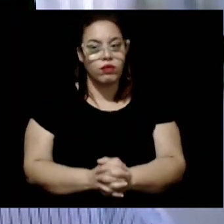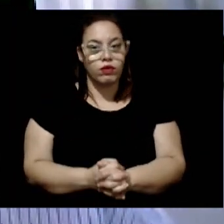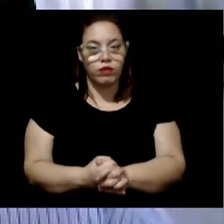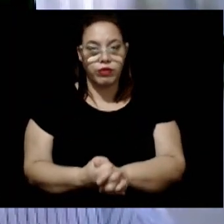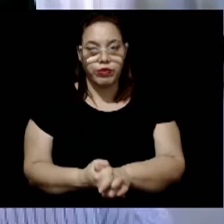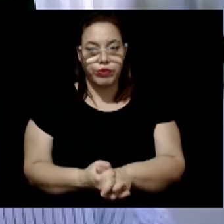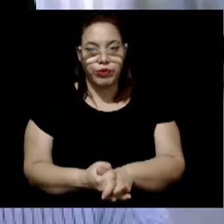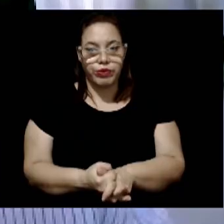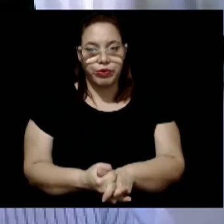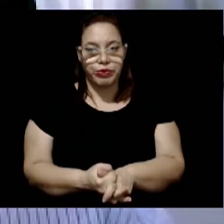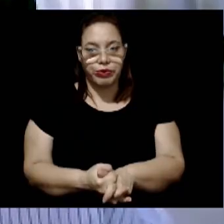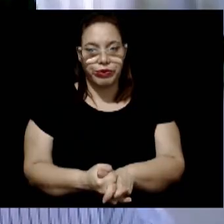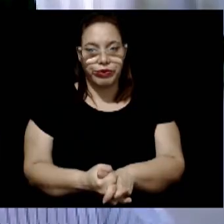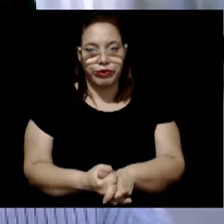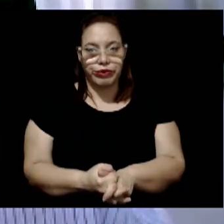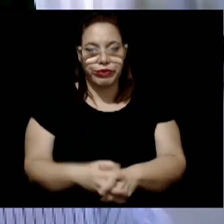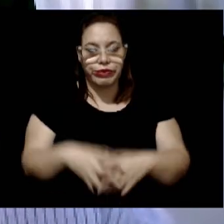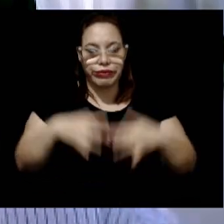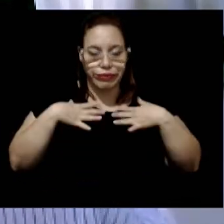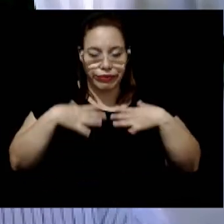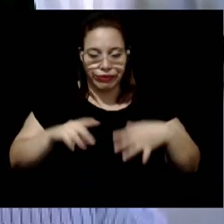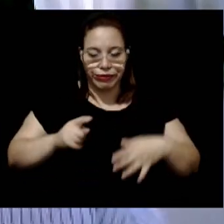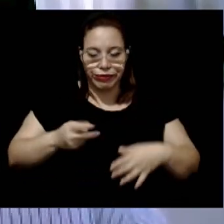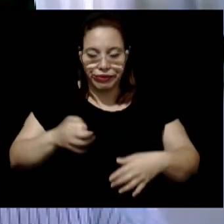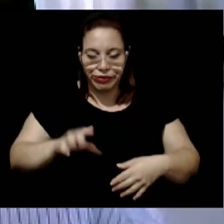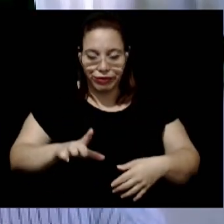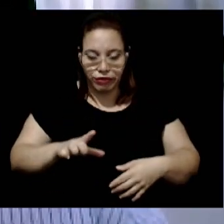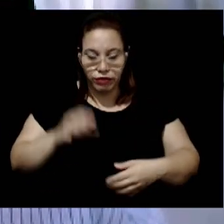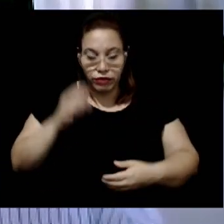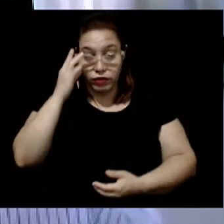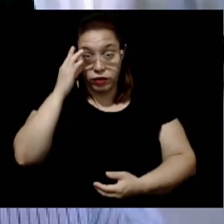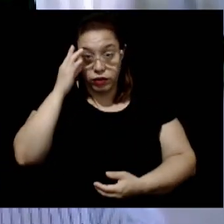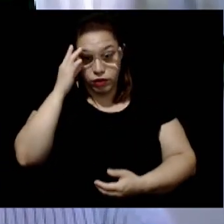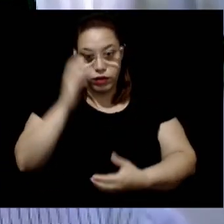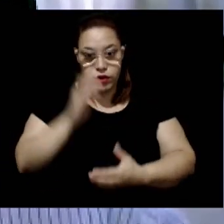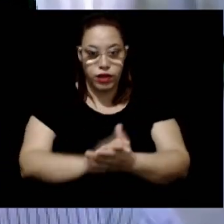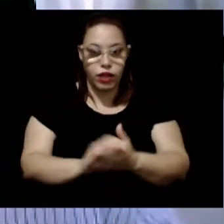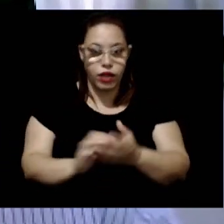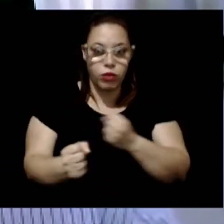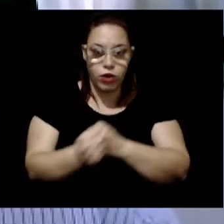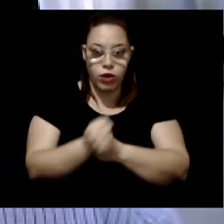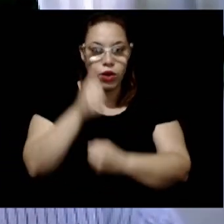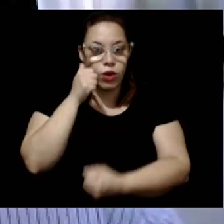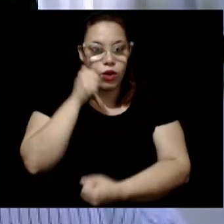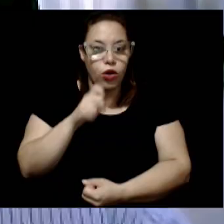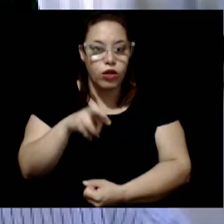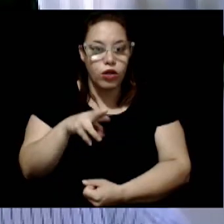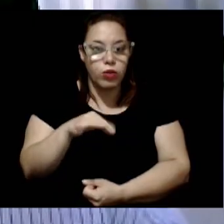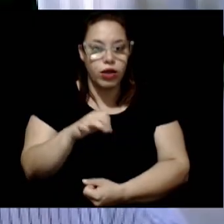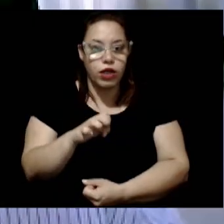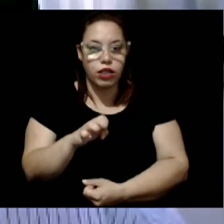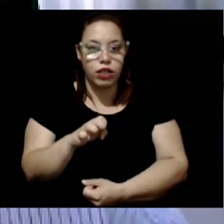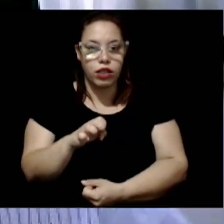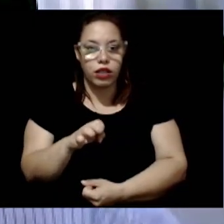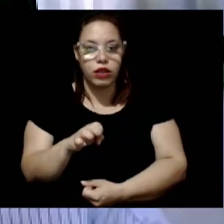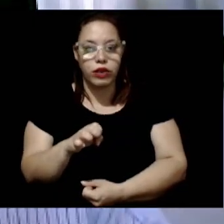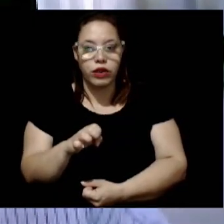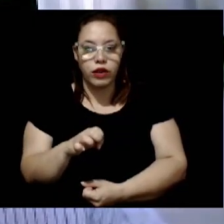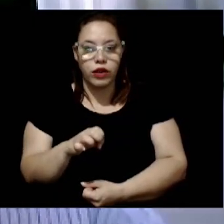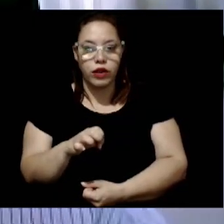da parte hormonal, né? O estrógeno feminino protege a mulher contra a osteoporose, por isso que a frequência